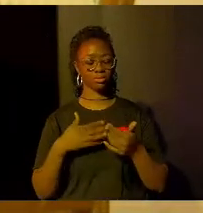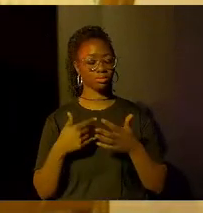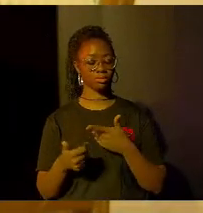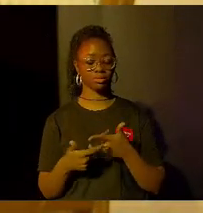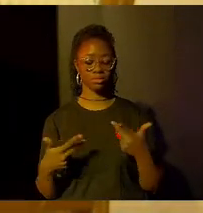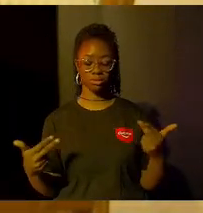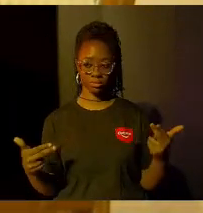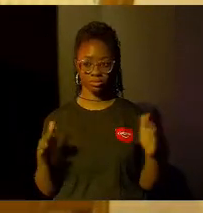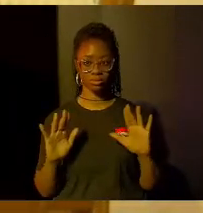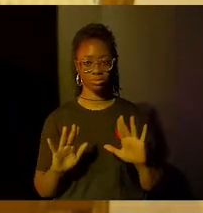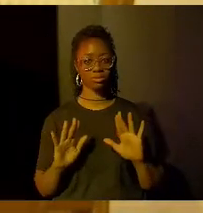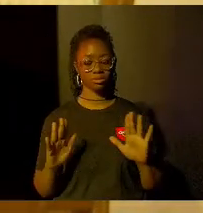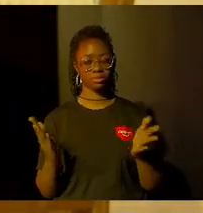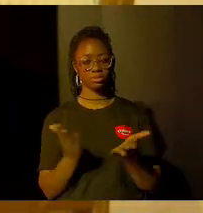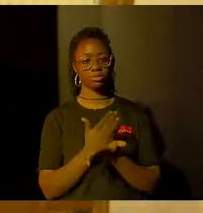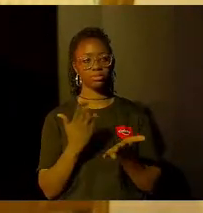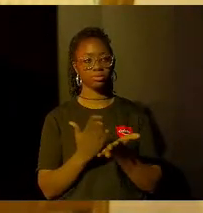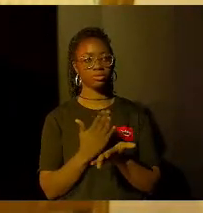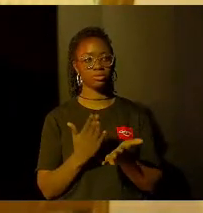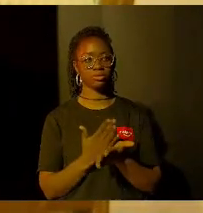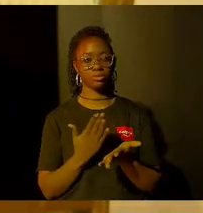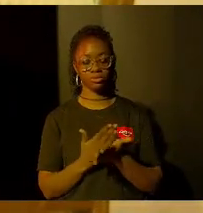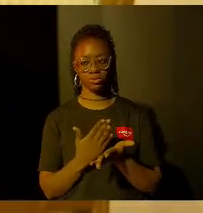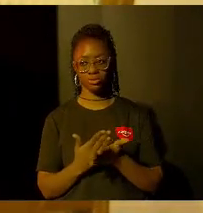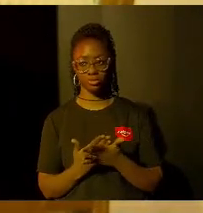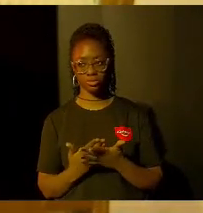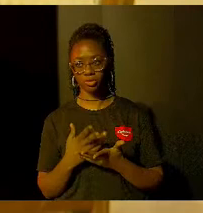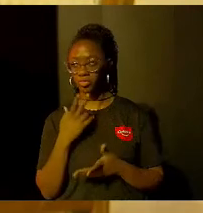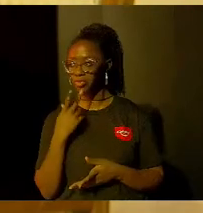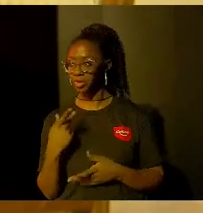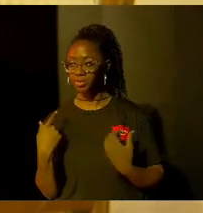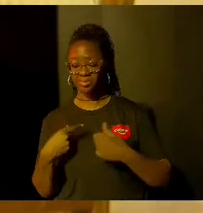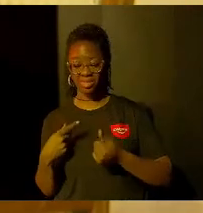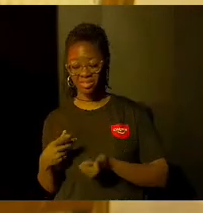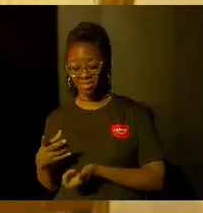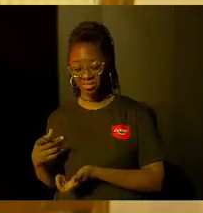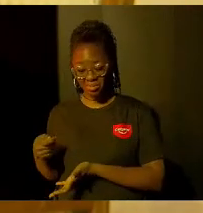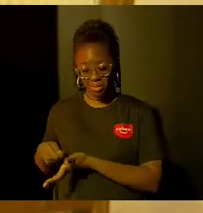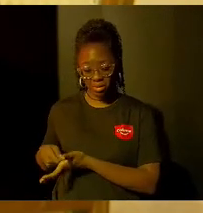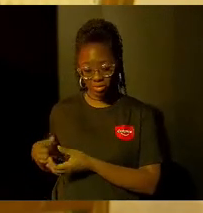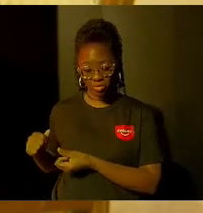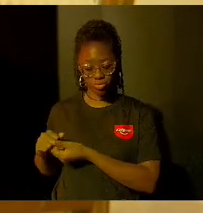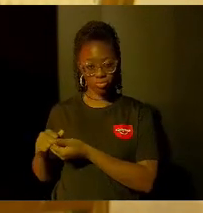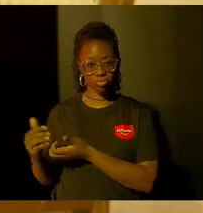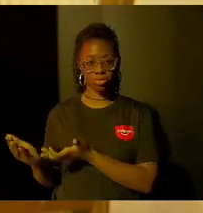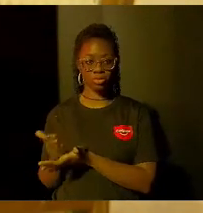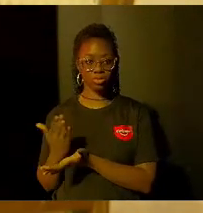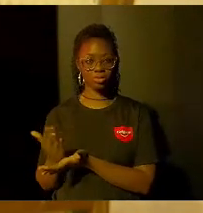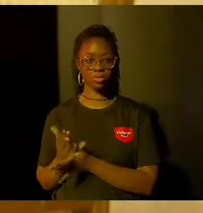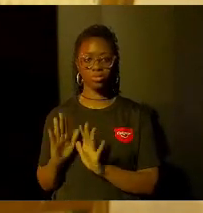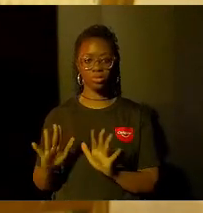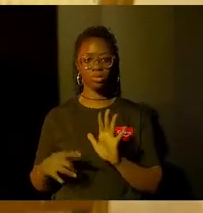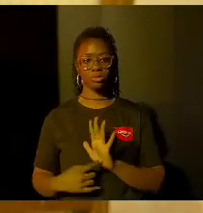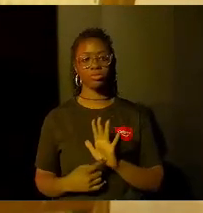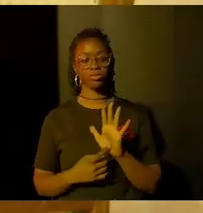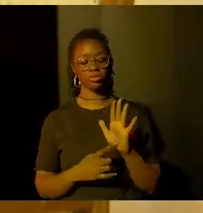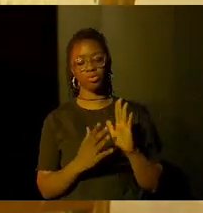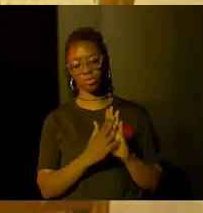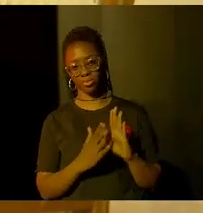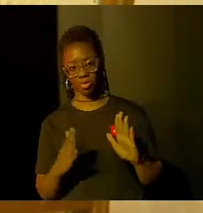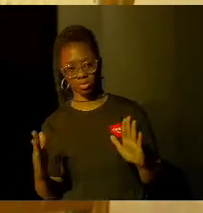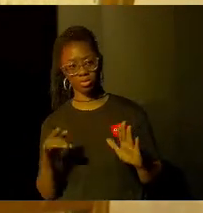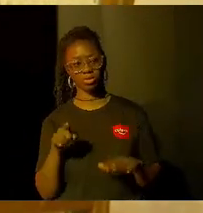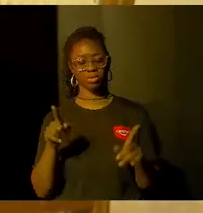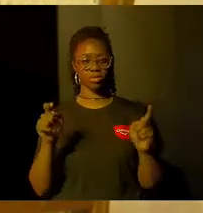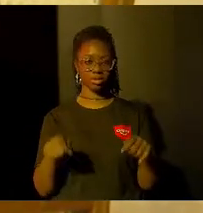livro o livro estabelece Mas você também não precisa ficar tão apegada ao livro assim O livro é um retrato de um determinado momento do